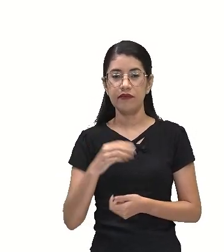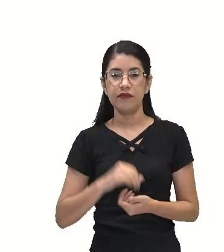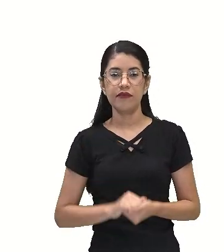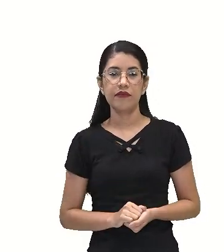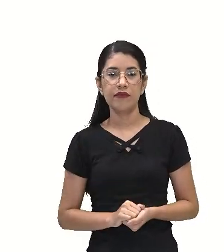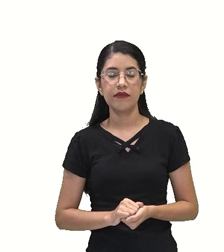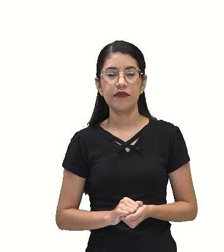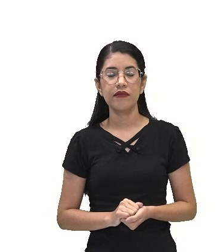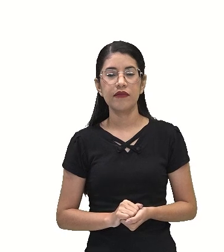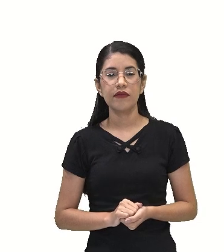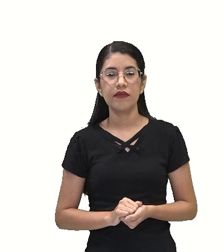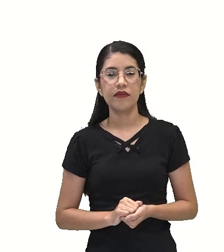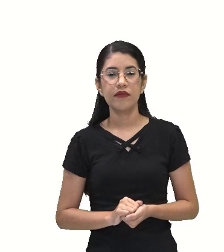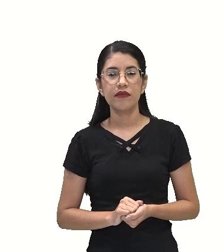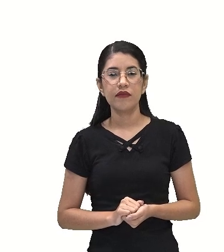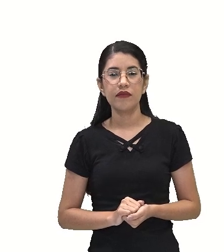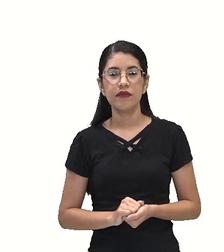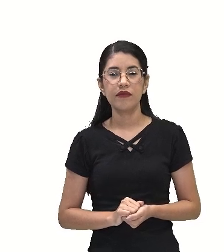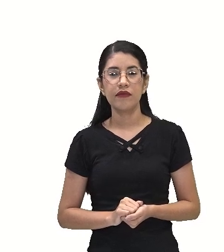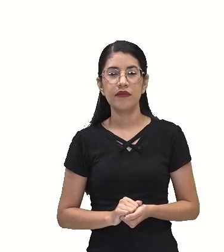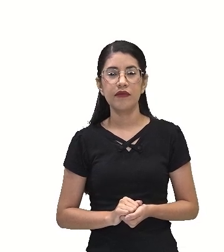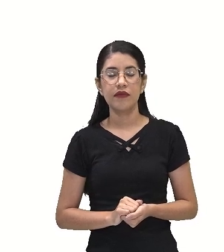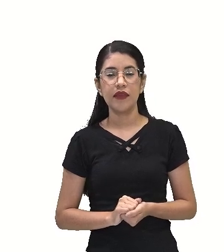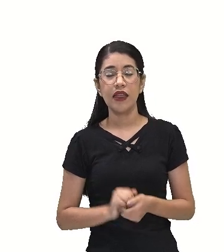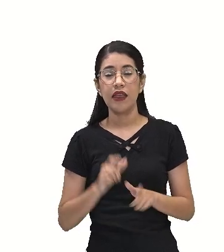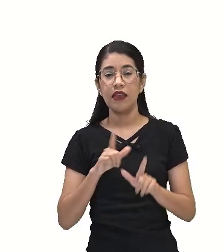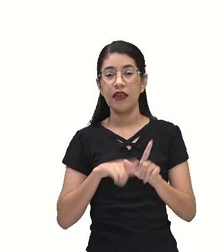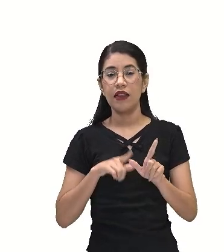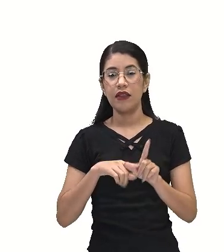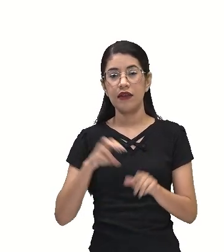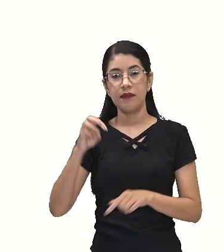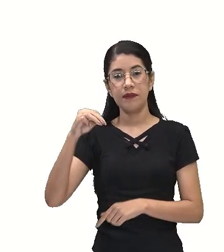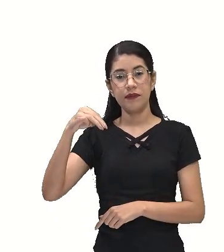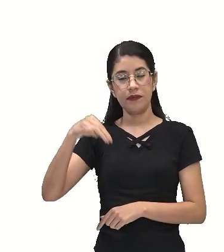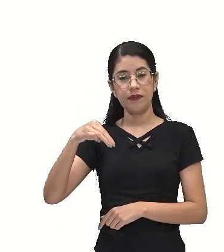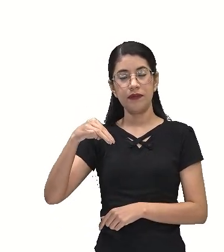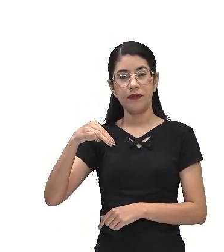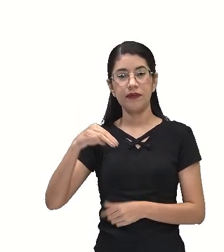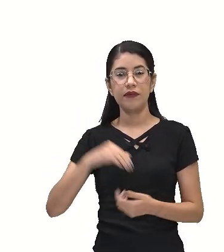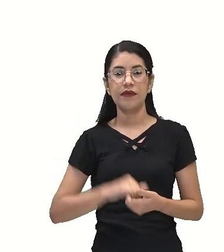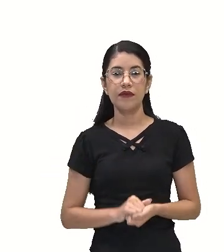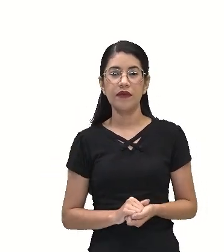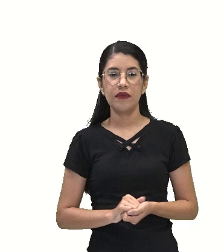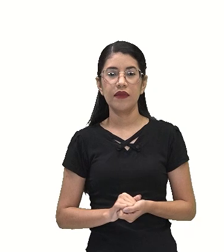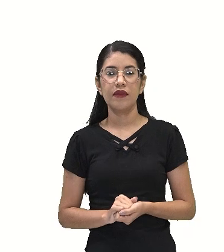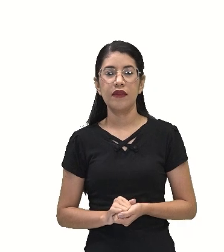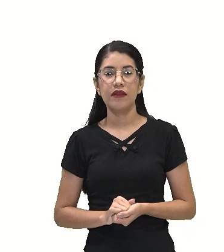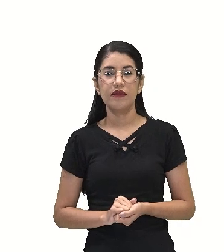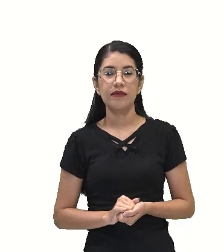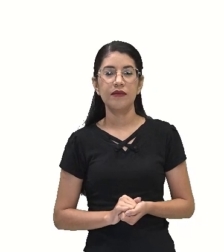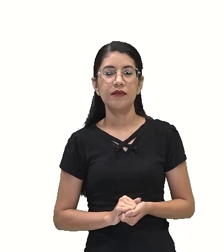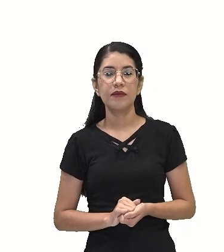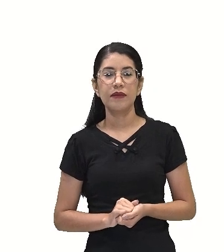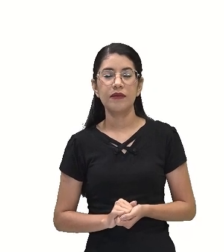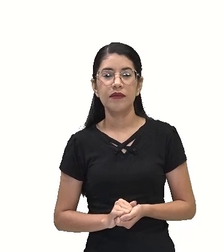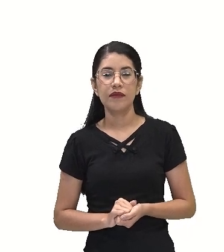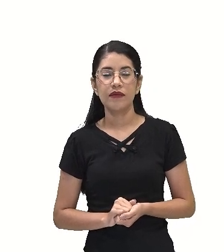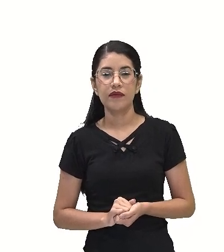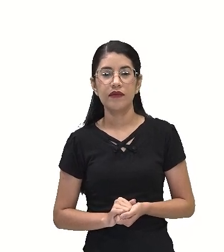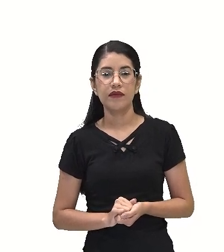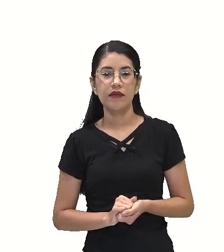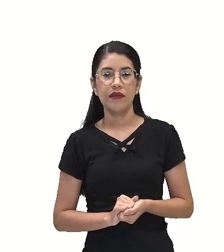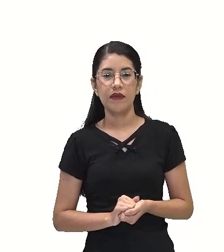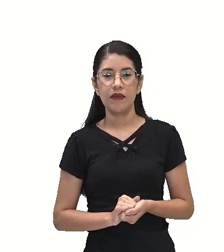lembram lá? Meu apótema é o meu M, tá? Dentro da nossa fórmula aqui, ó. Olha aqui o